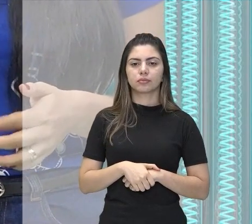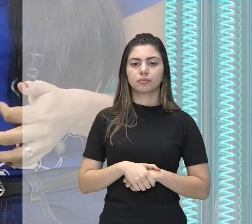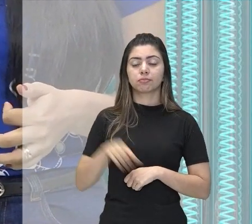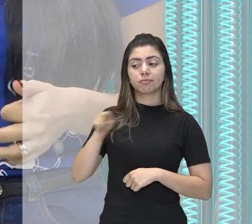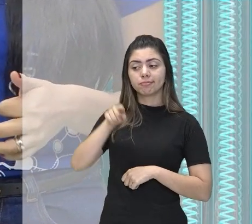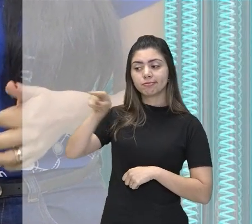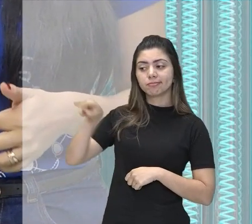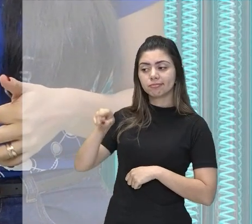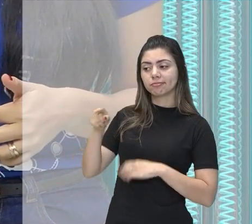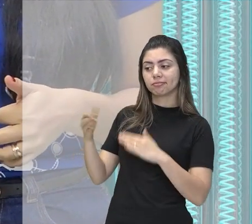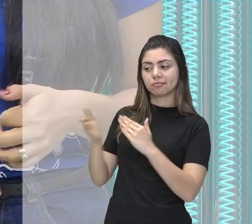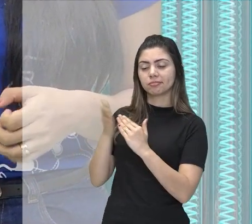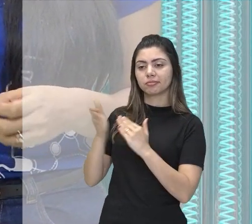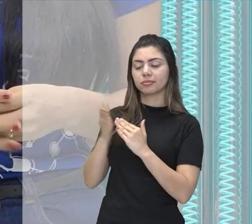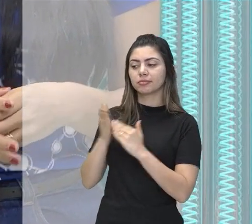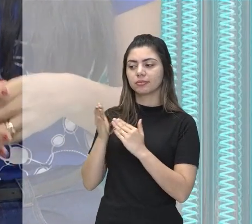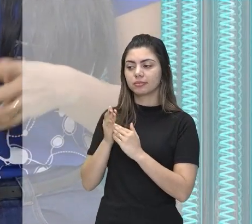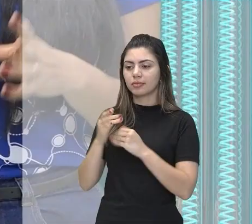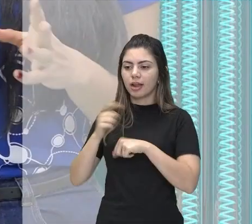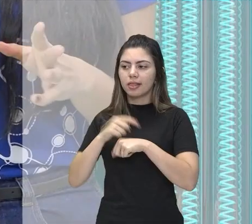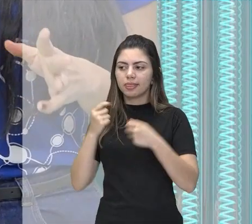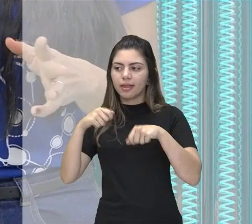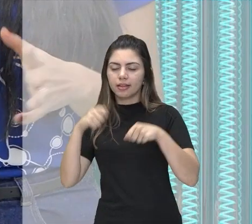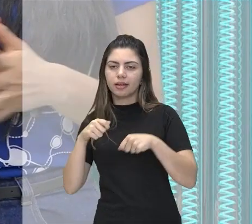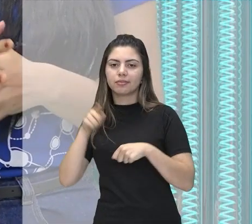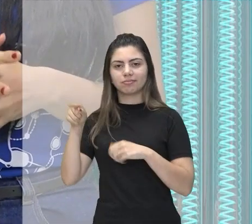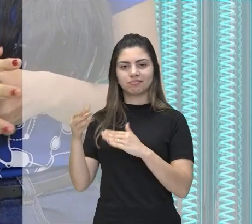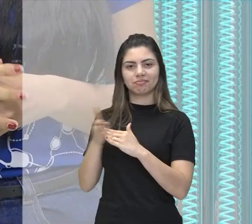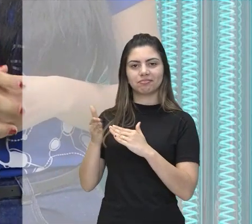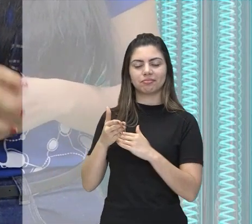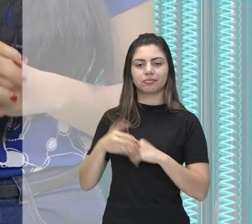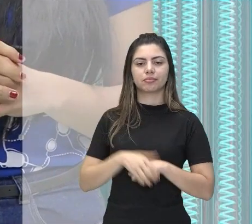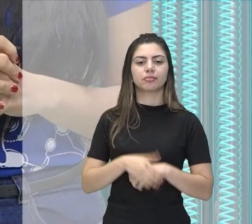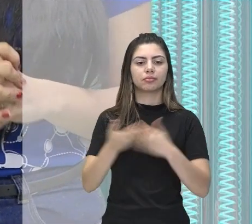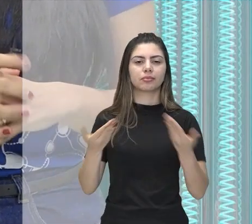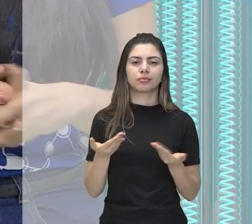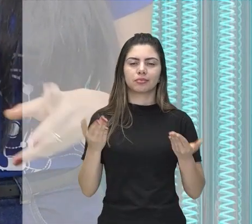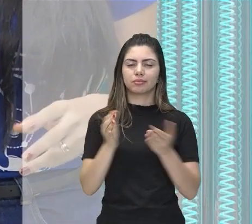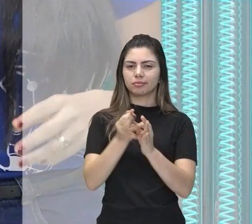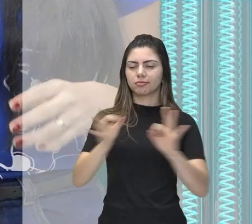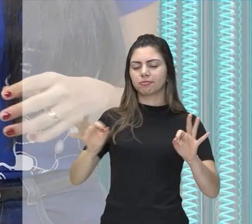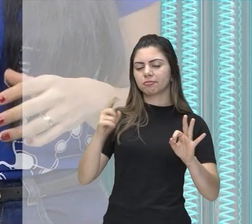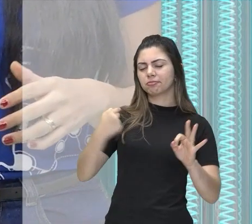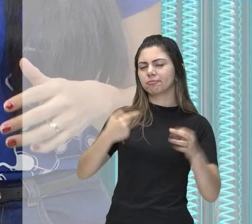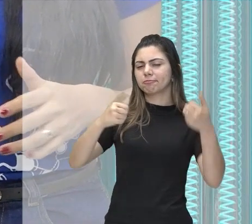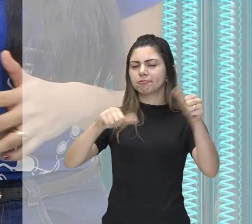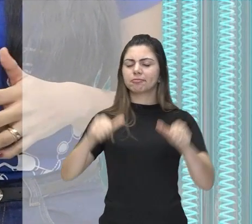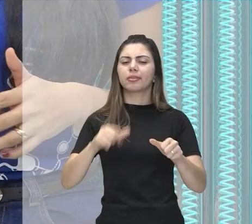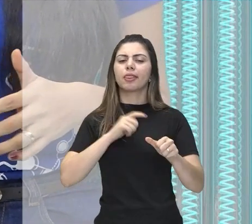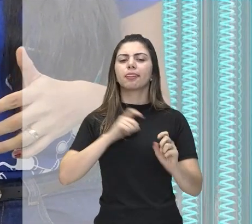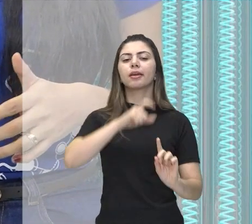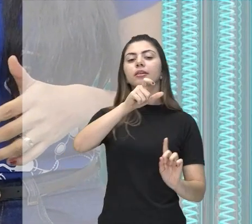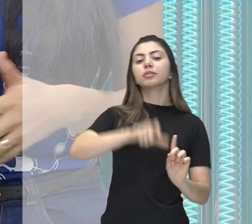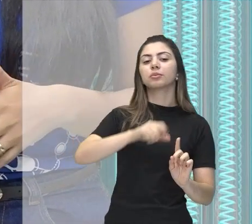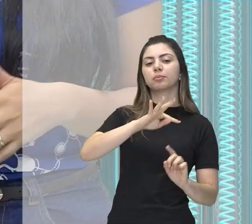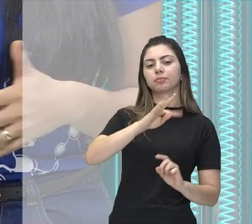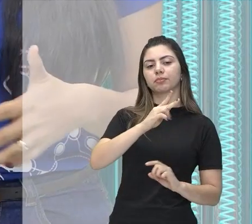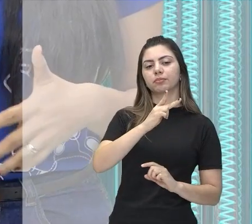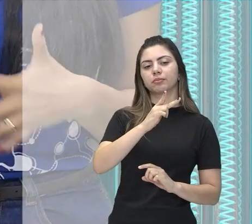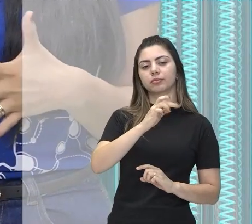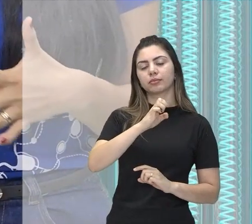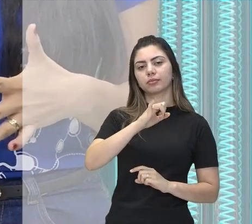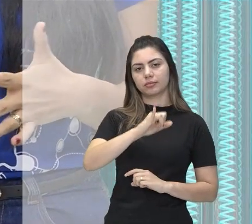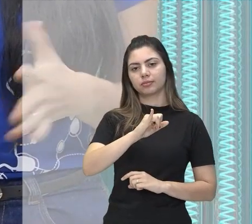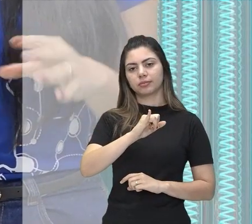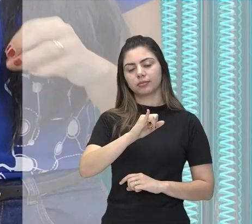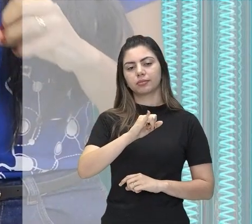quando eles tiverem um tempo. Então, vamos analisar essa frase, qual é o sujeito? They, eles, né? Aí